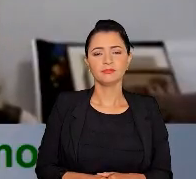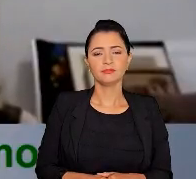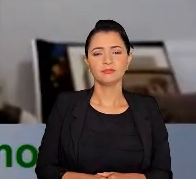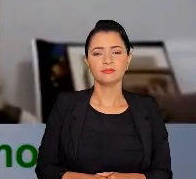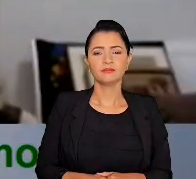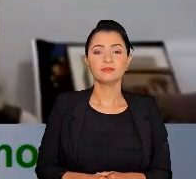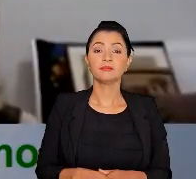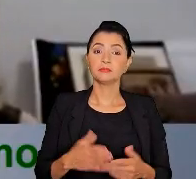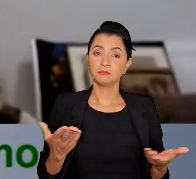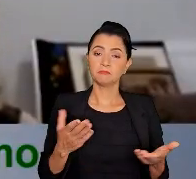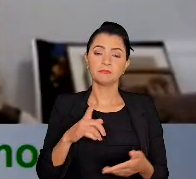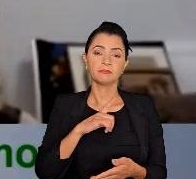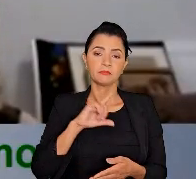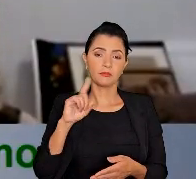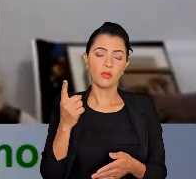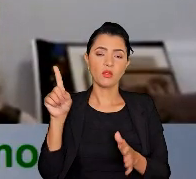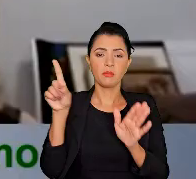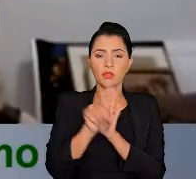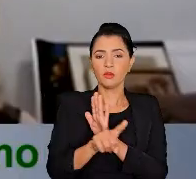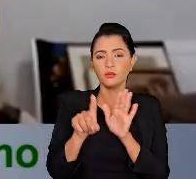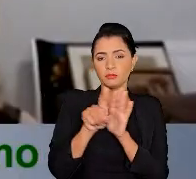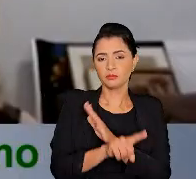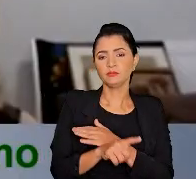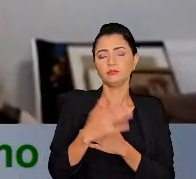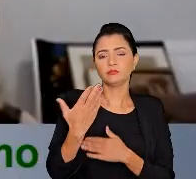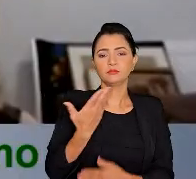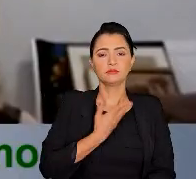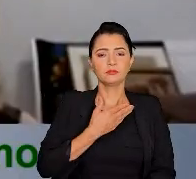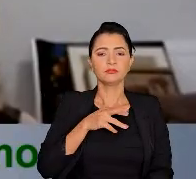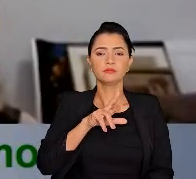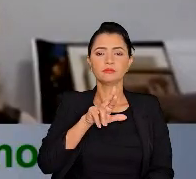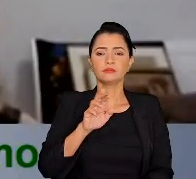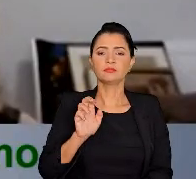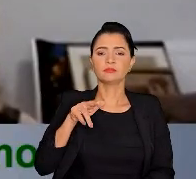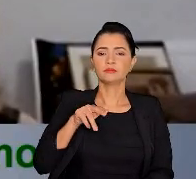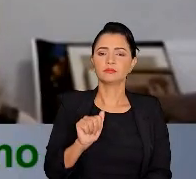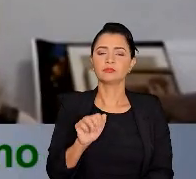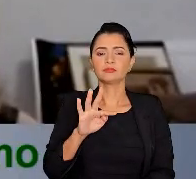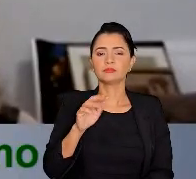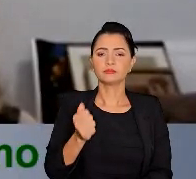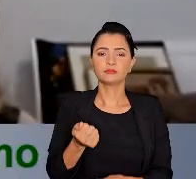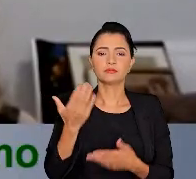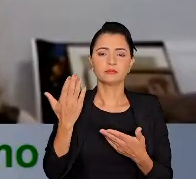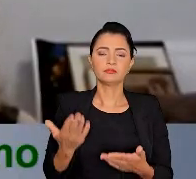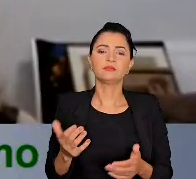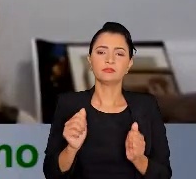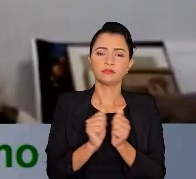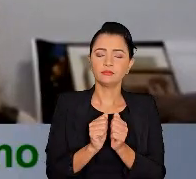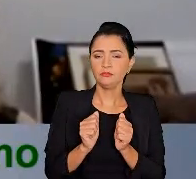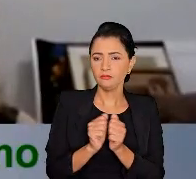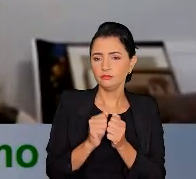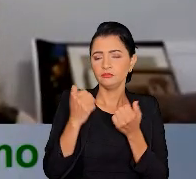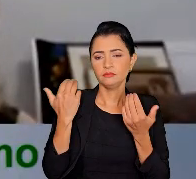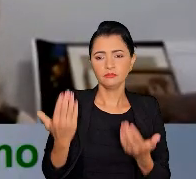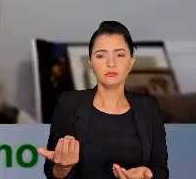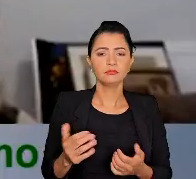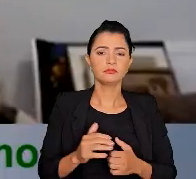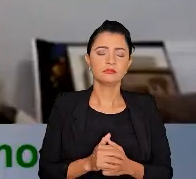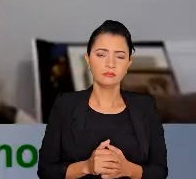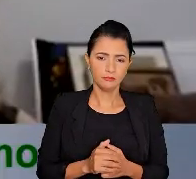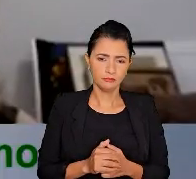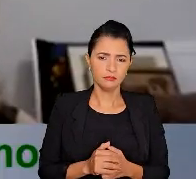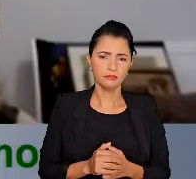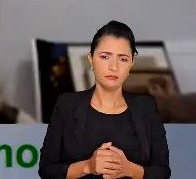Nós temos mais uma pergunta da nossa colega Renata Lotufo, que juntamente com a doutora